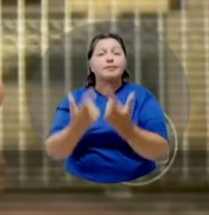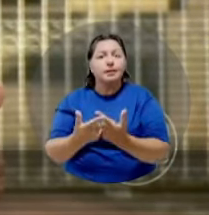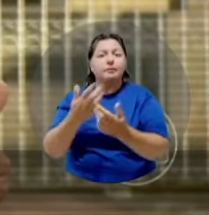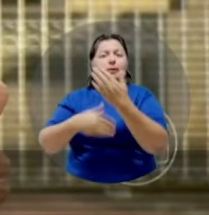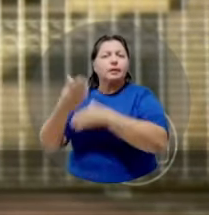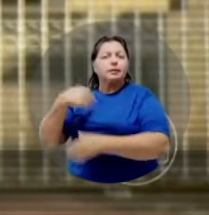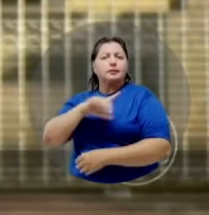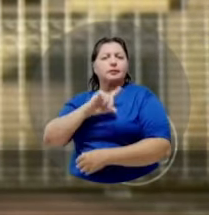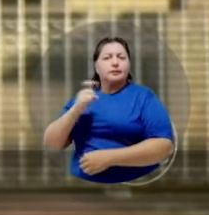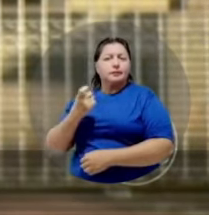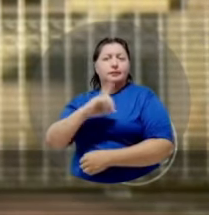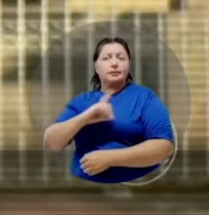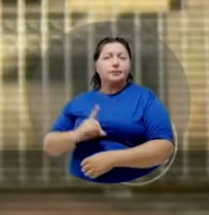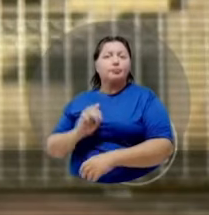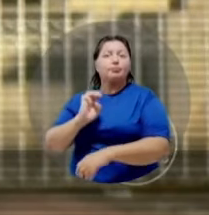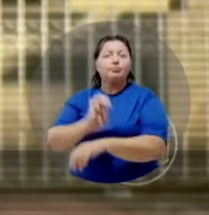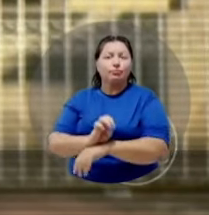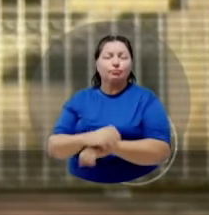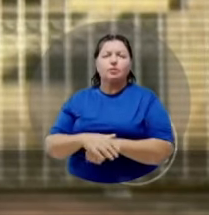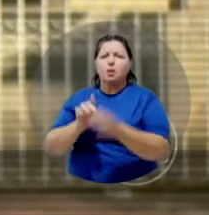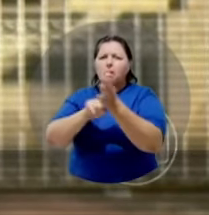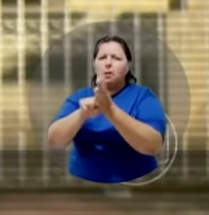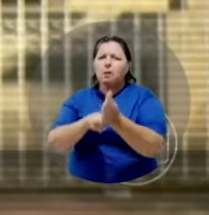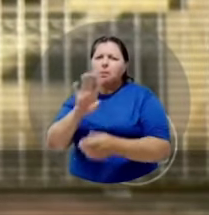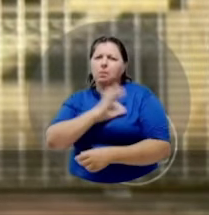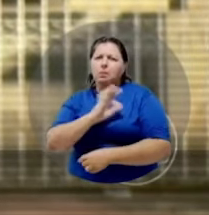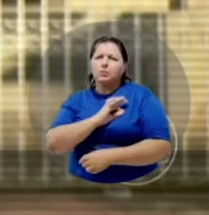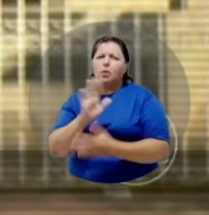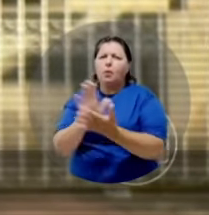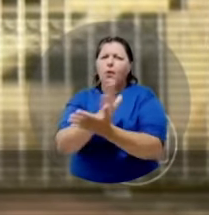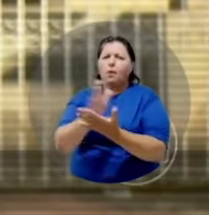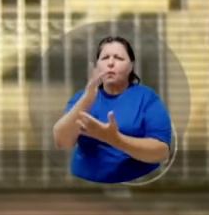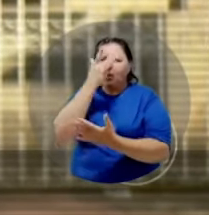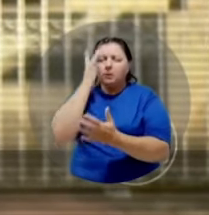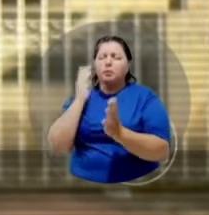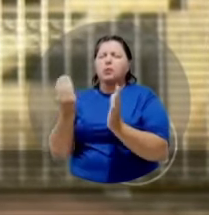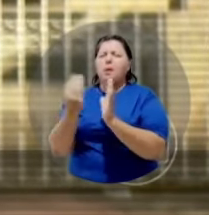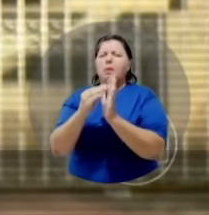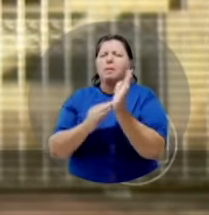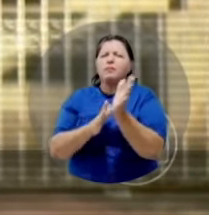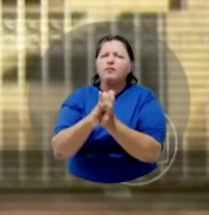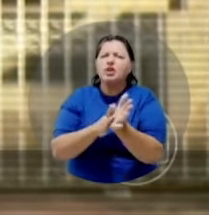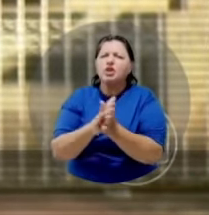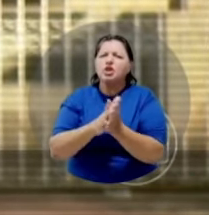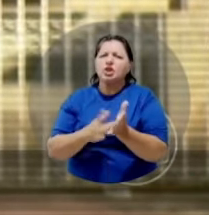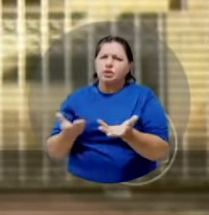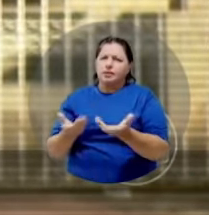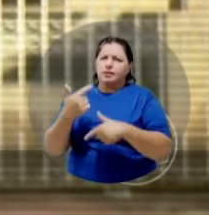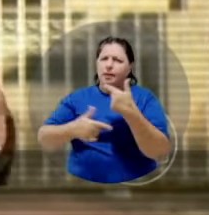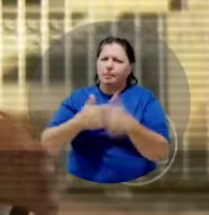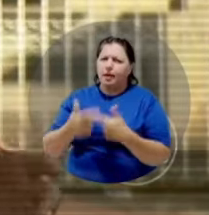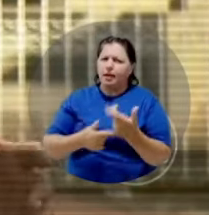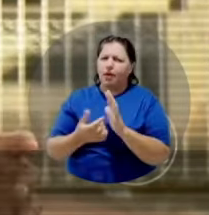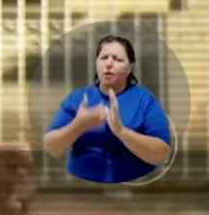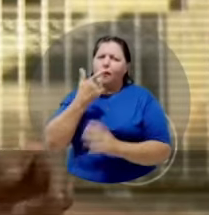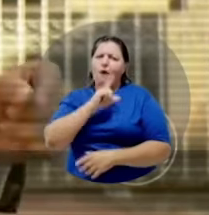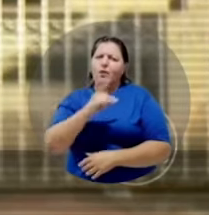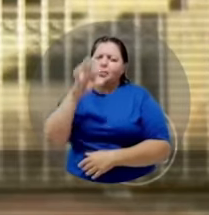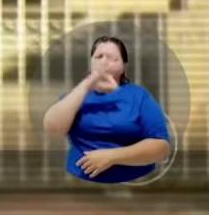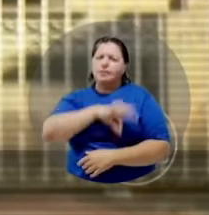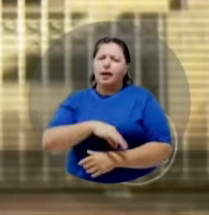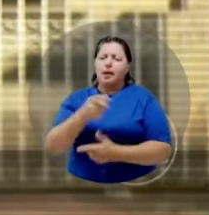Assembleia Legislativa de Alagoas quando era deputado estadual. Segundo o inquérito policial, alguns funcionários fantasmas faziam saques